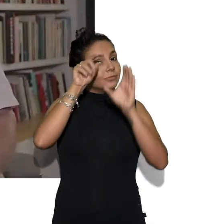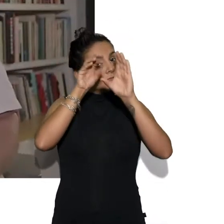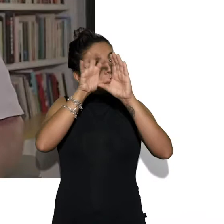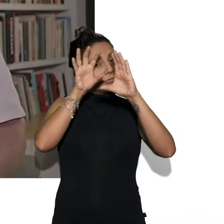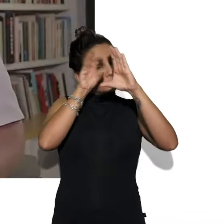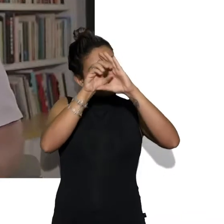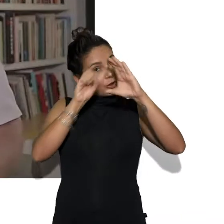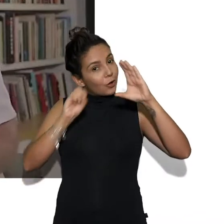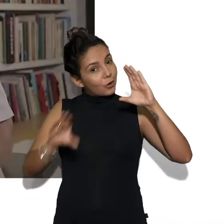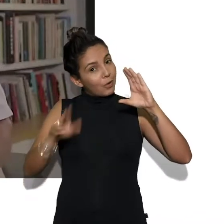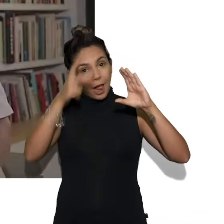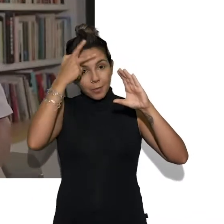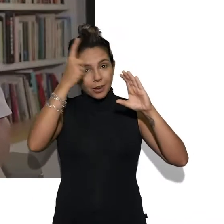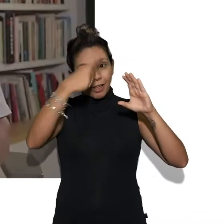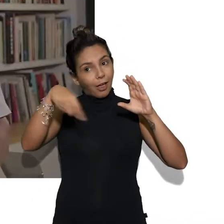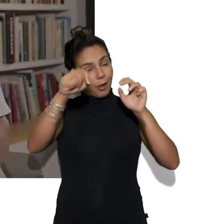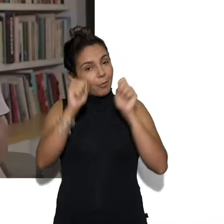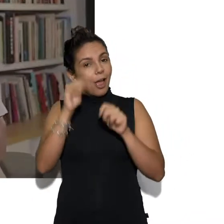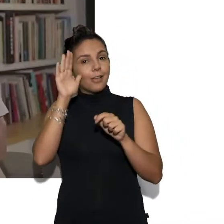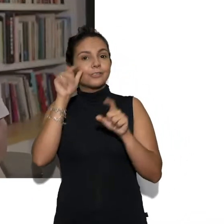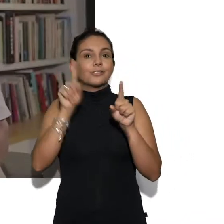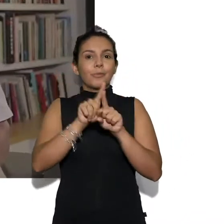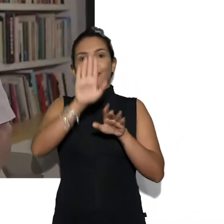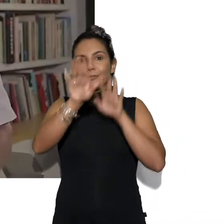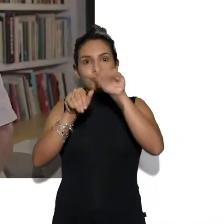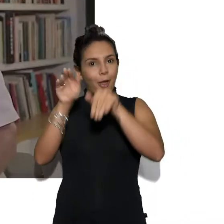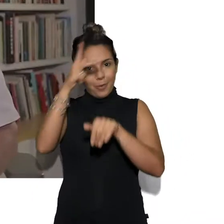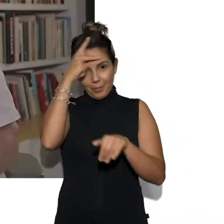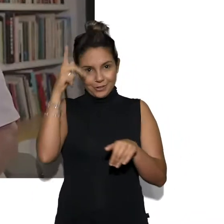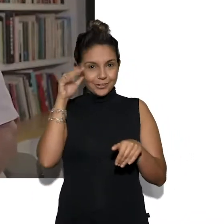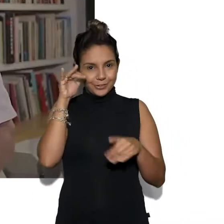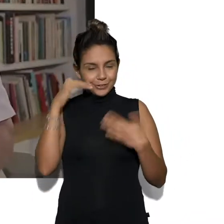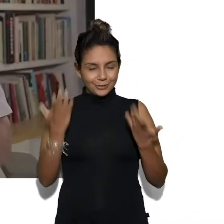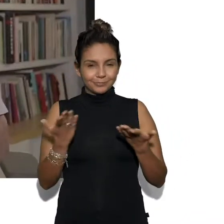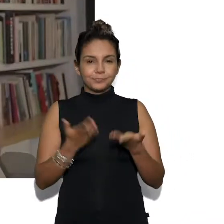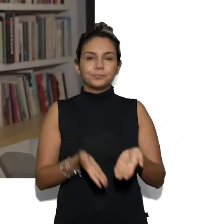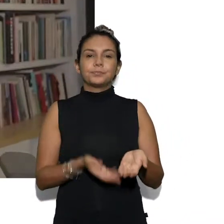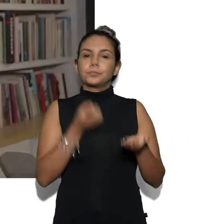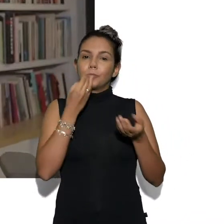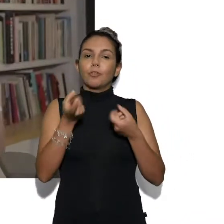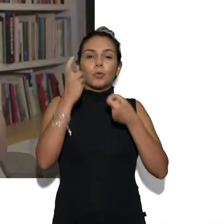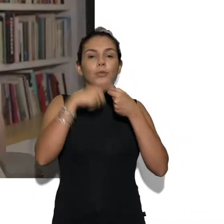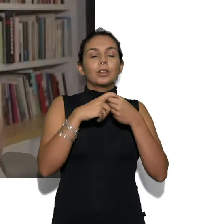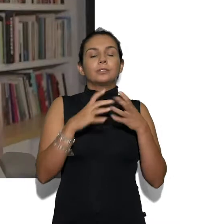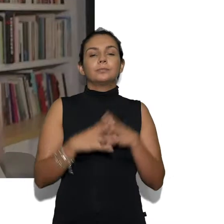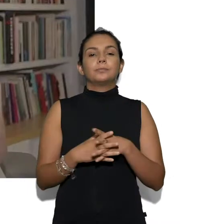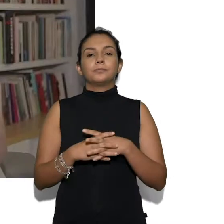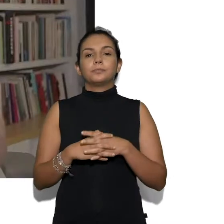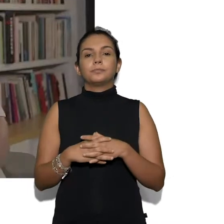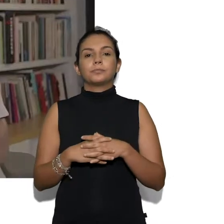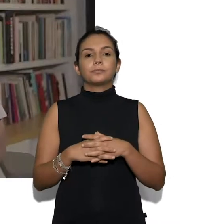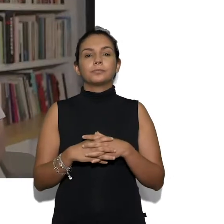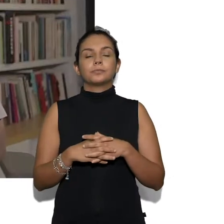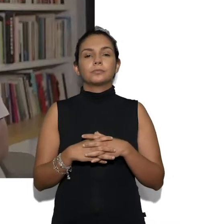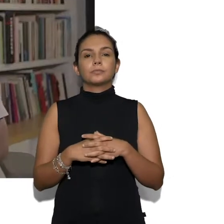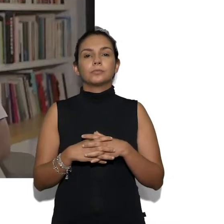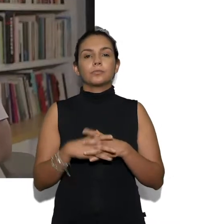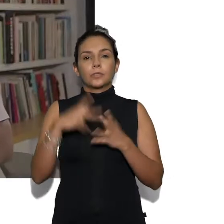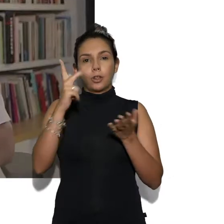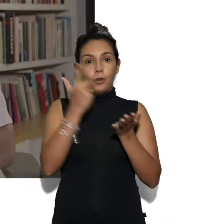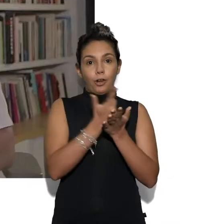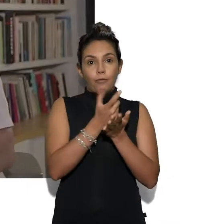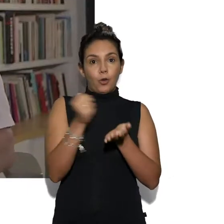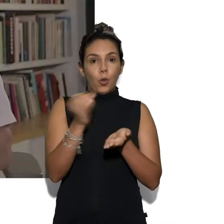para que mais pessoas possam assistir a esse bate-papo. Bem, voltando então, Walter Ogum, indo agora para o seu livro